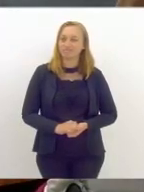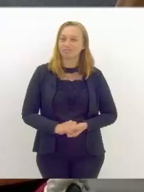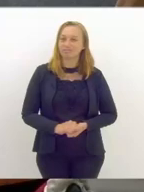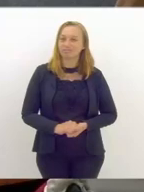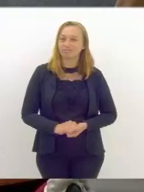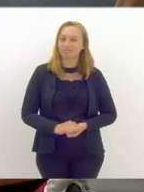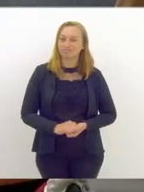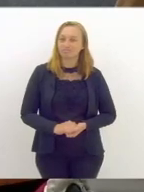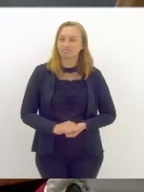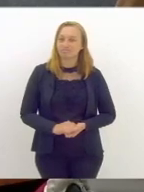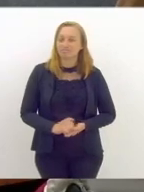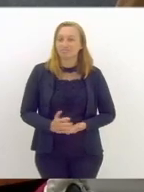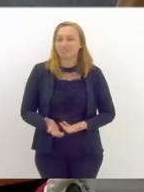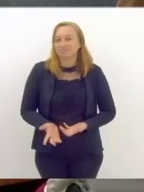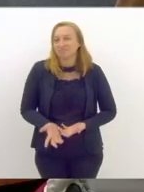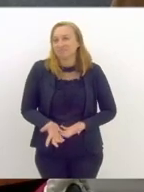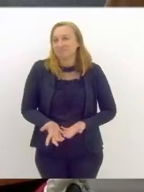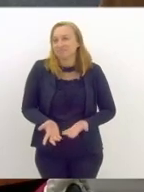É o meu, não.